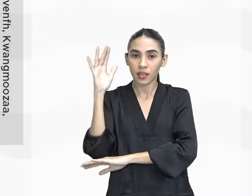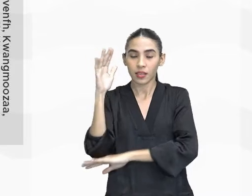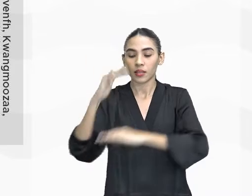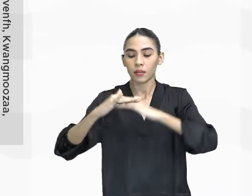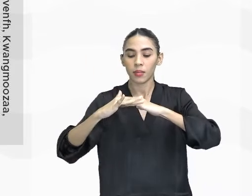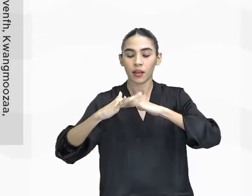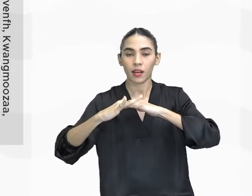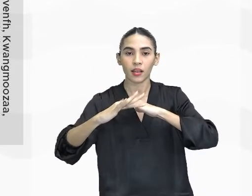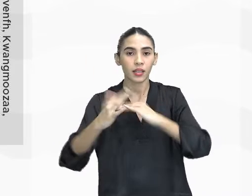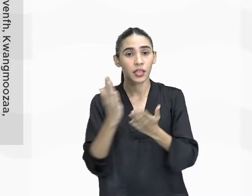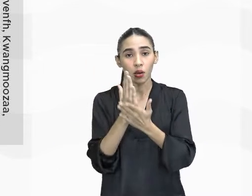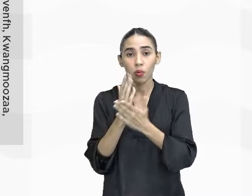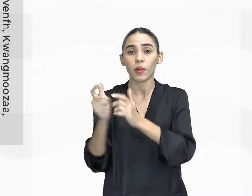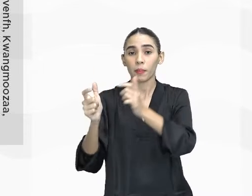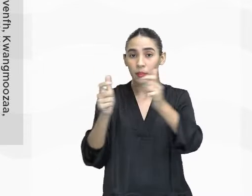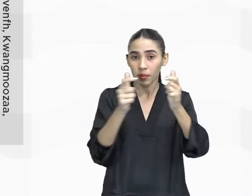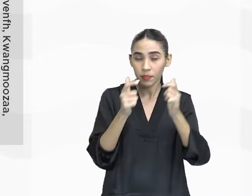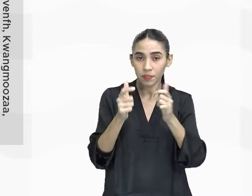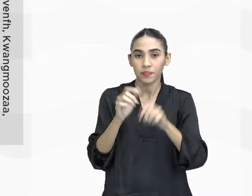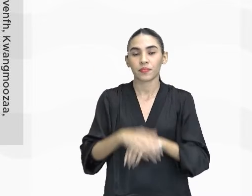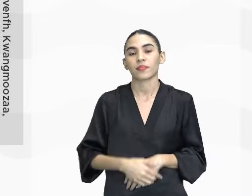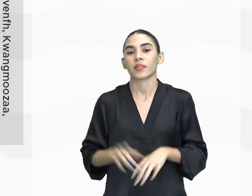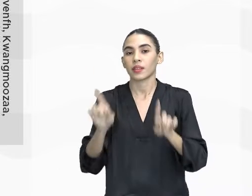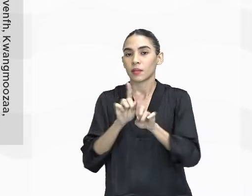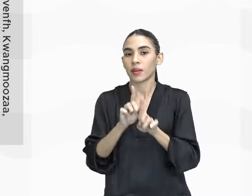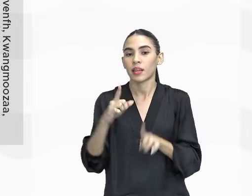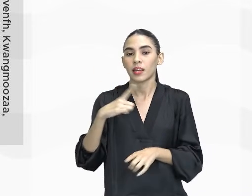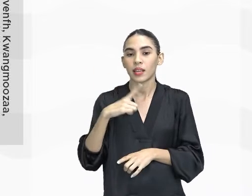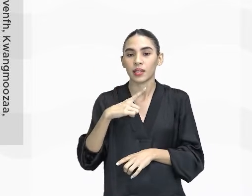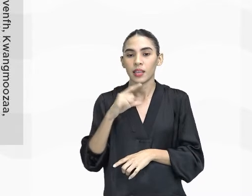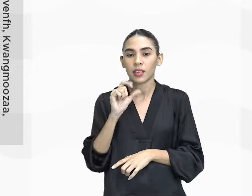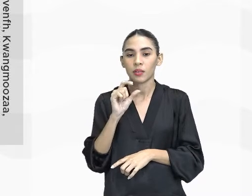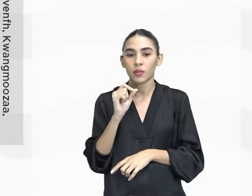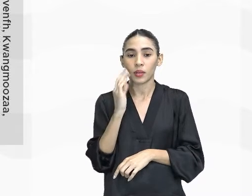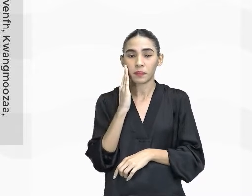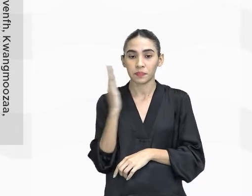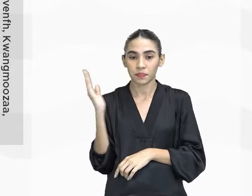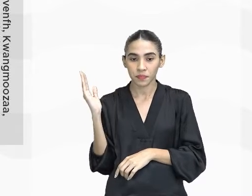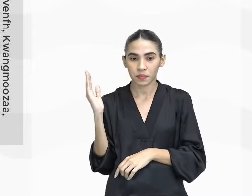solo, por exemplo, em algumas regiões. E temos também o permafrost